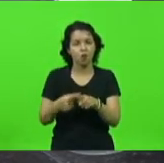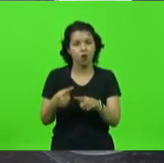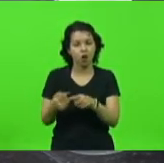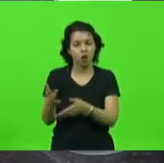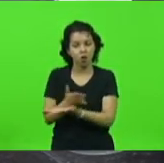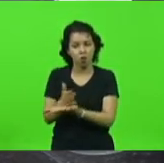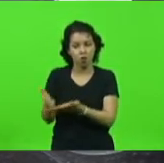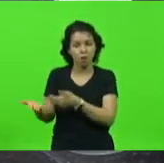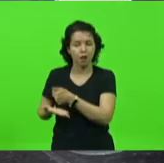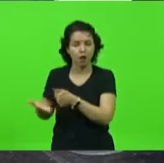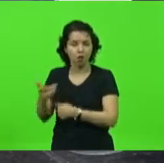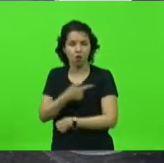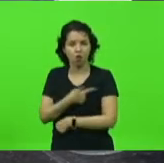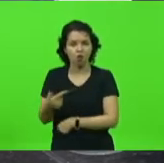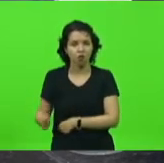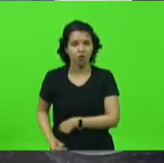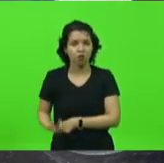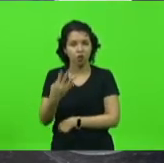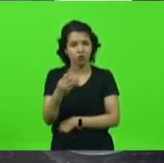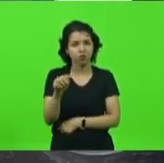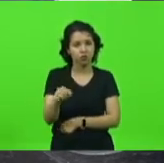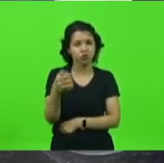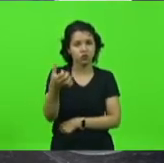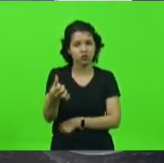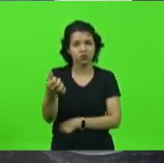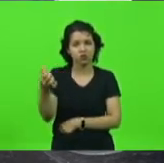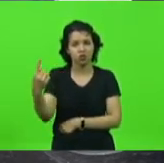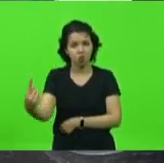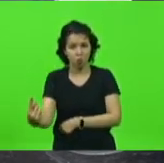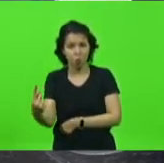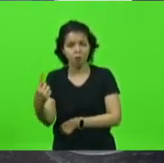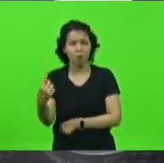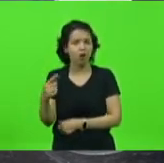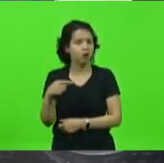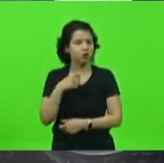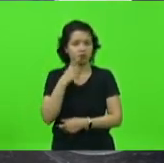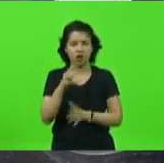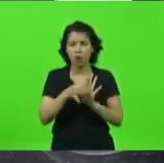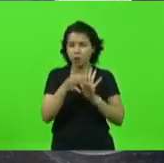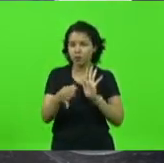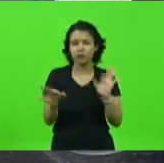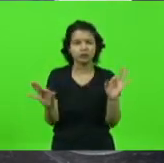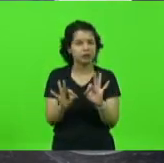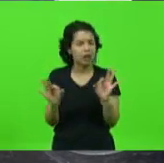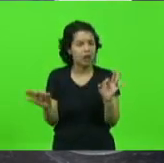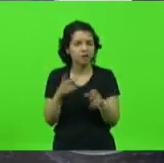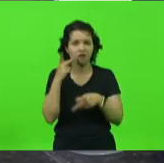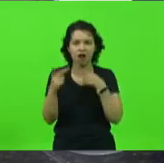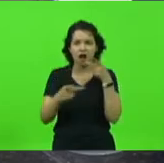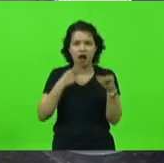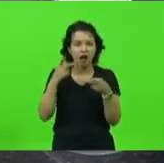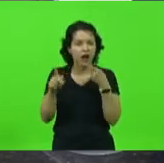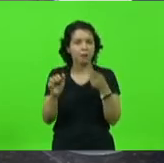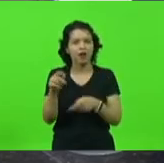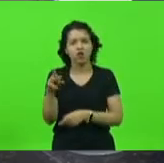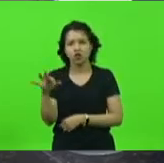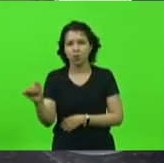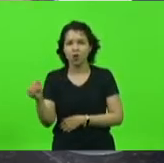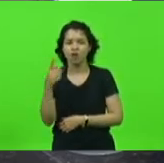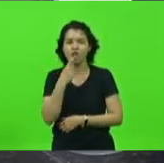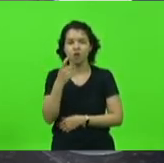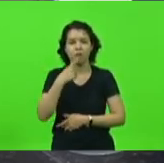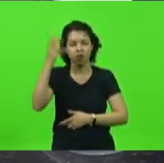por 4.661. Não há argumento, não há floreio, a praça que pode, mas pode se pintar de vermelho e ficar ali na frente.